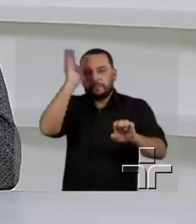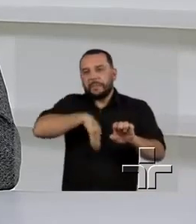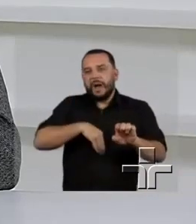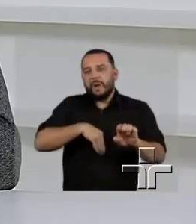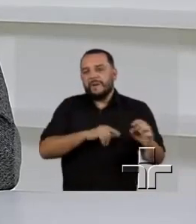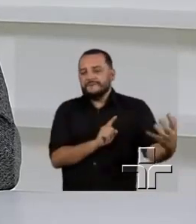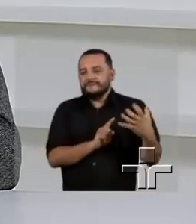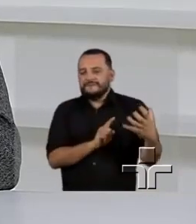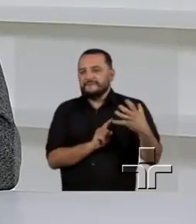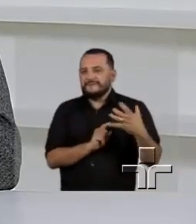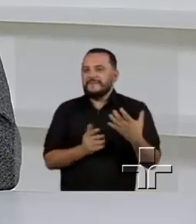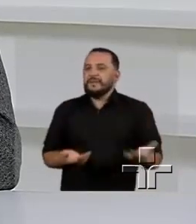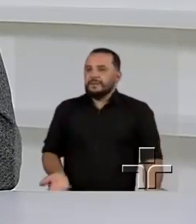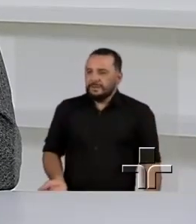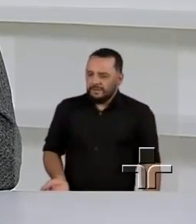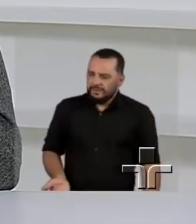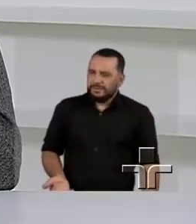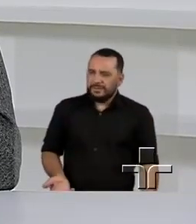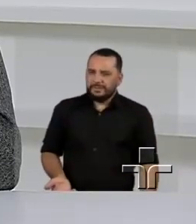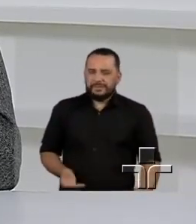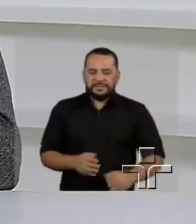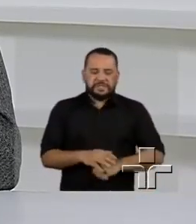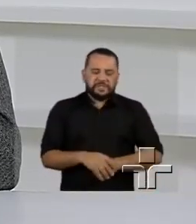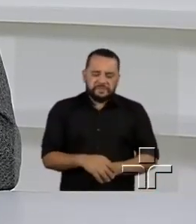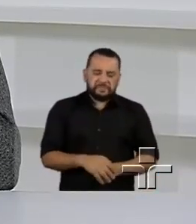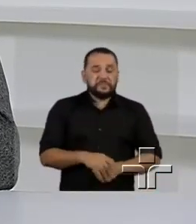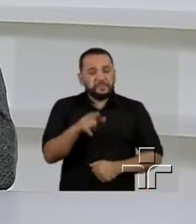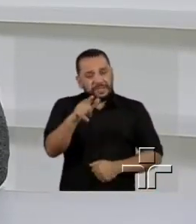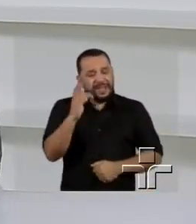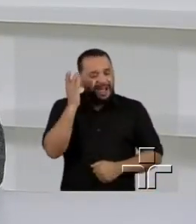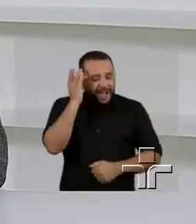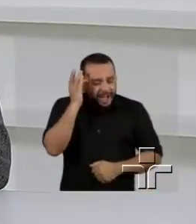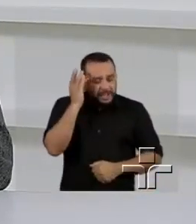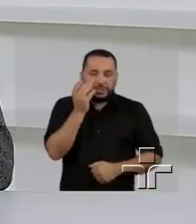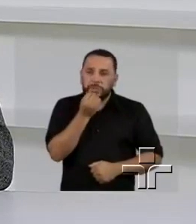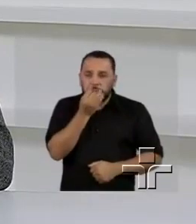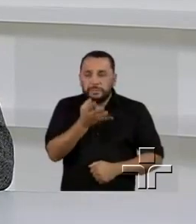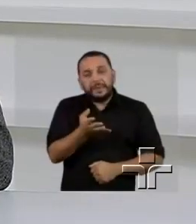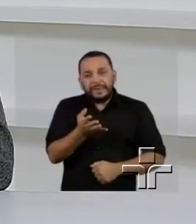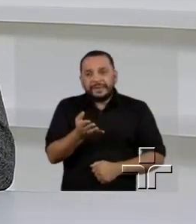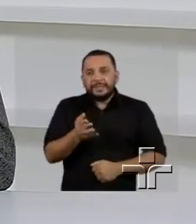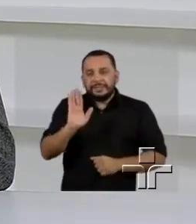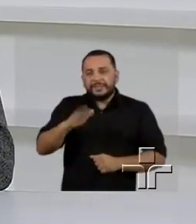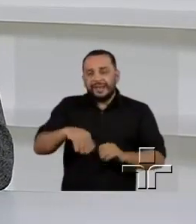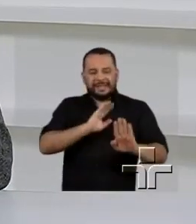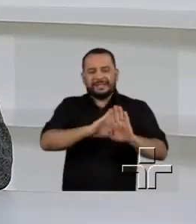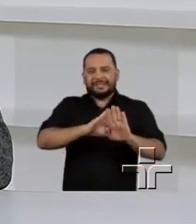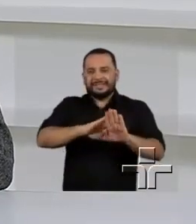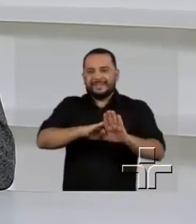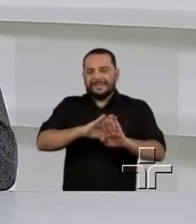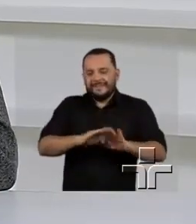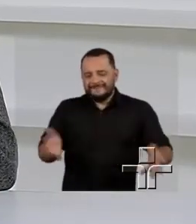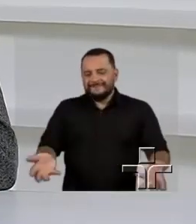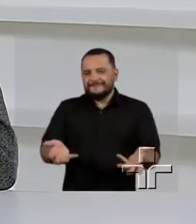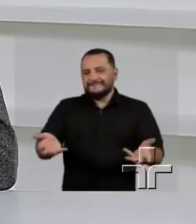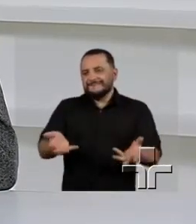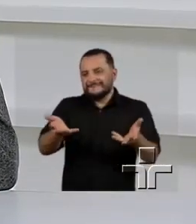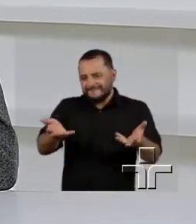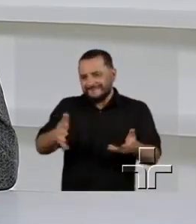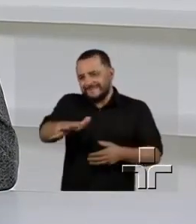talvez você se sinta fuzilando como se fazia lá na época, lá do início do século, nas revoluções do início do século ou no meio do século passado,